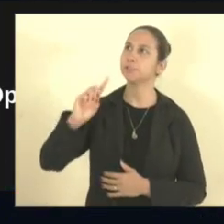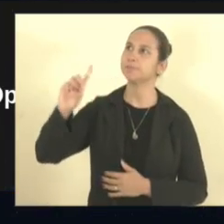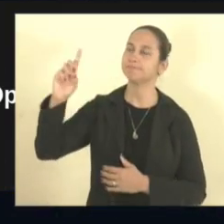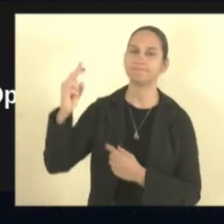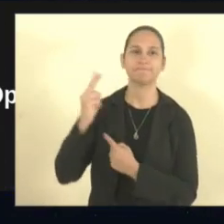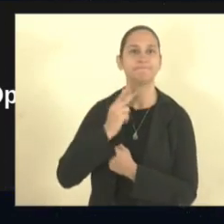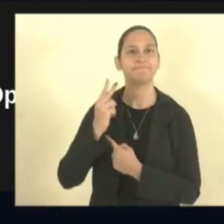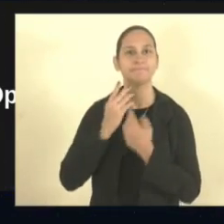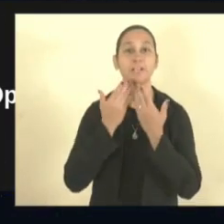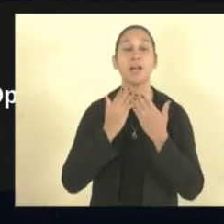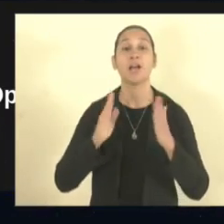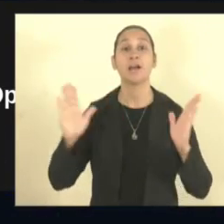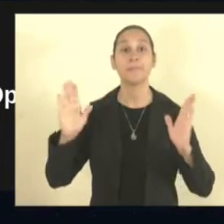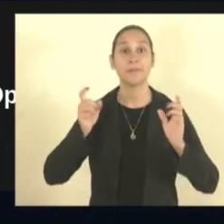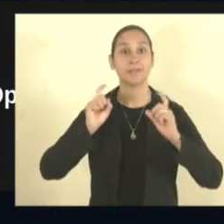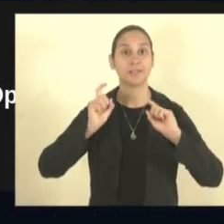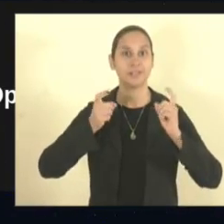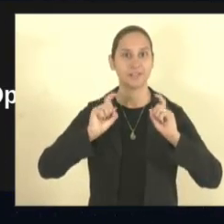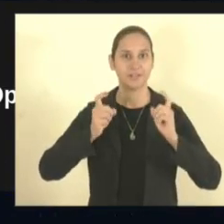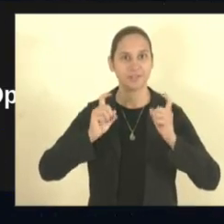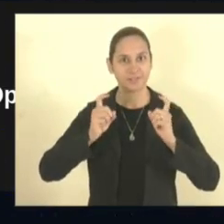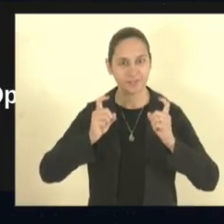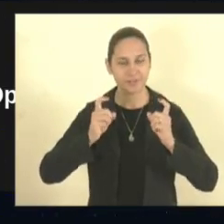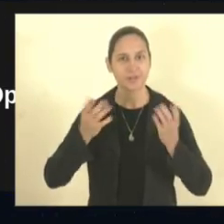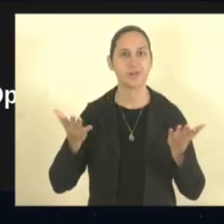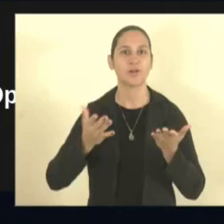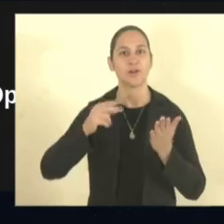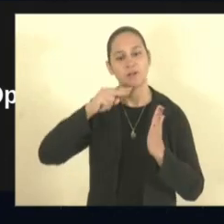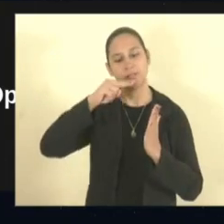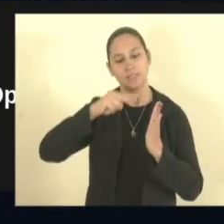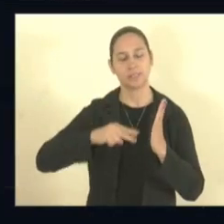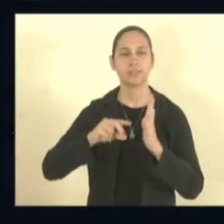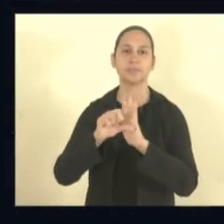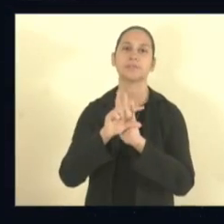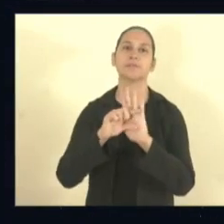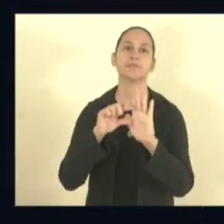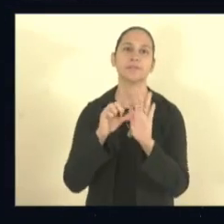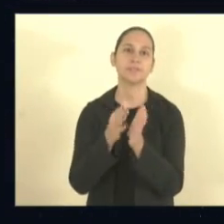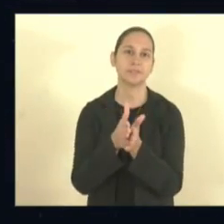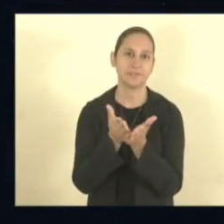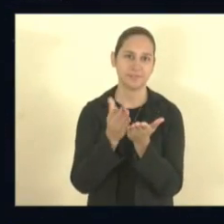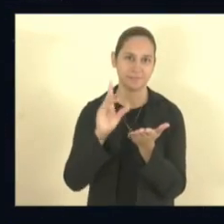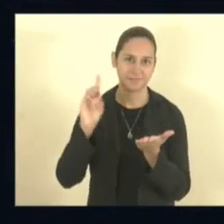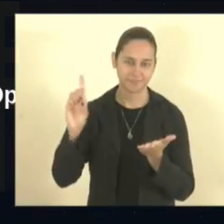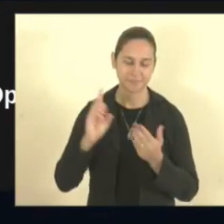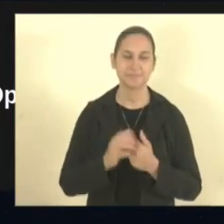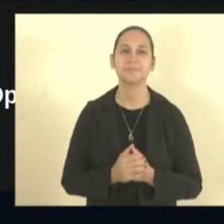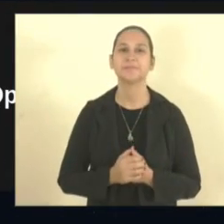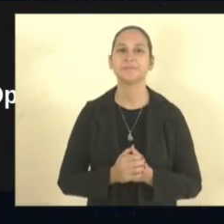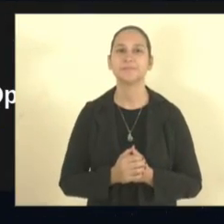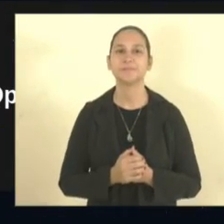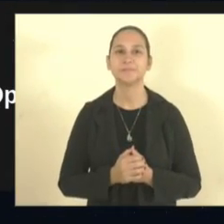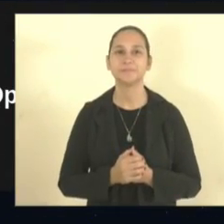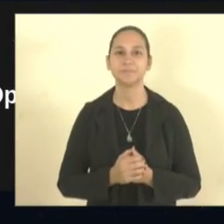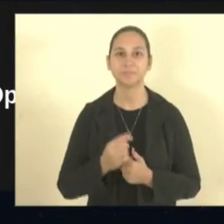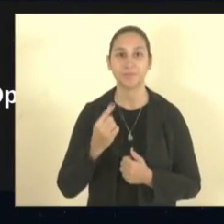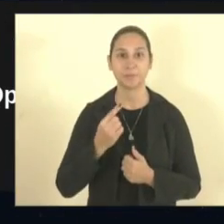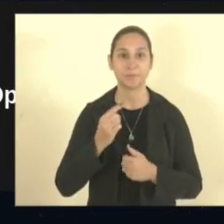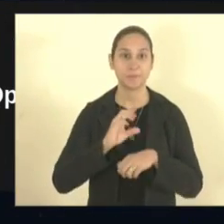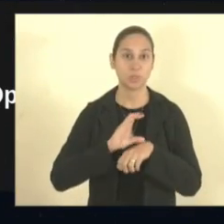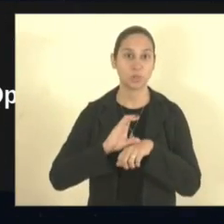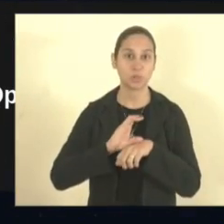Deus, declaro aberta essa sessão e farei a leitura de um versículo da Bíblia, que está em